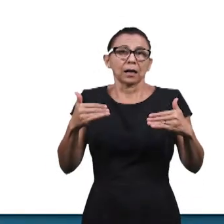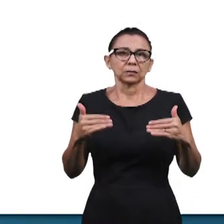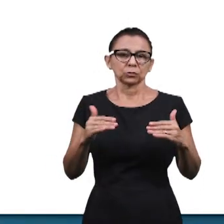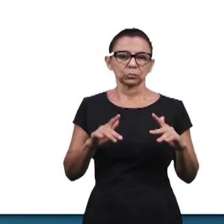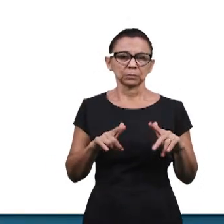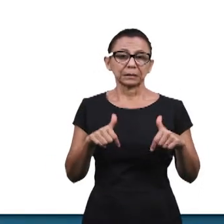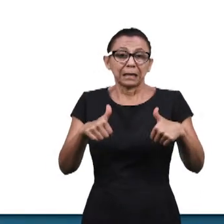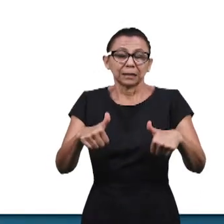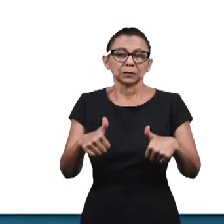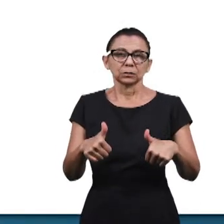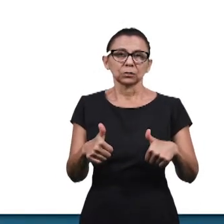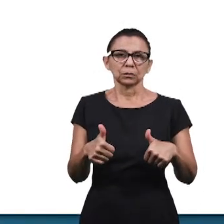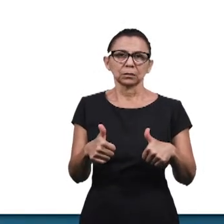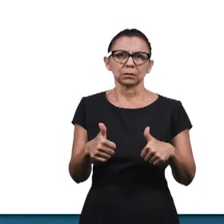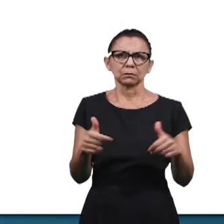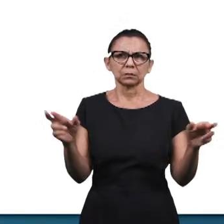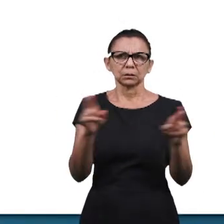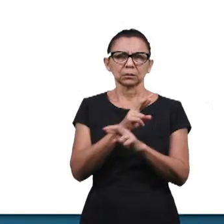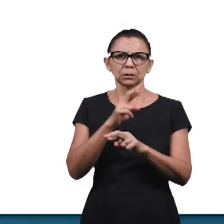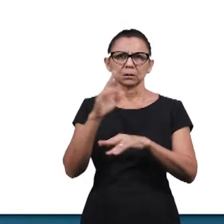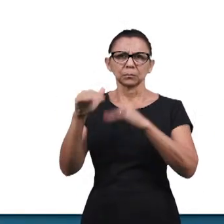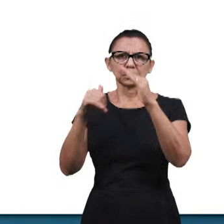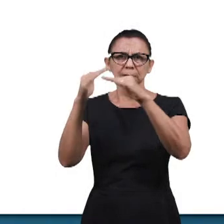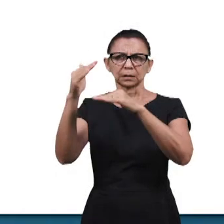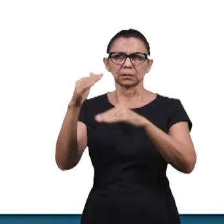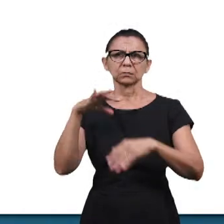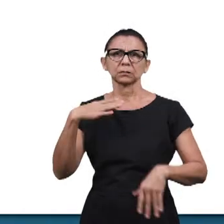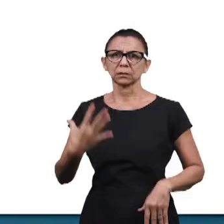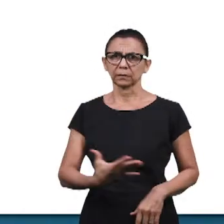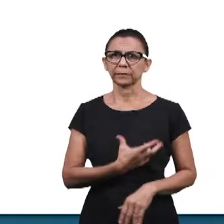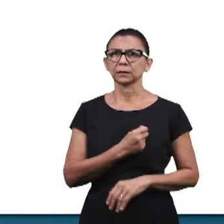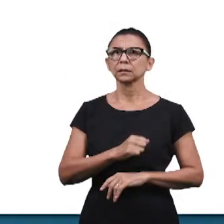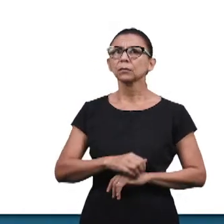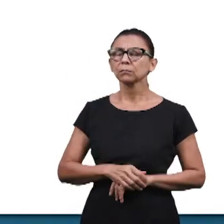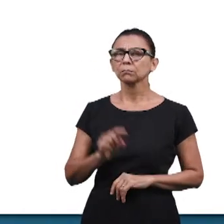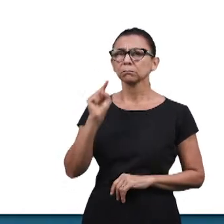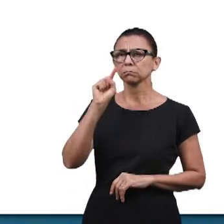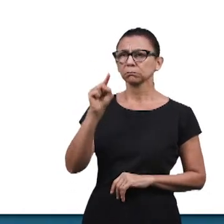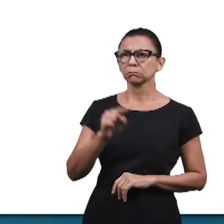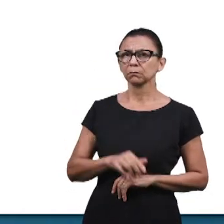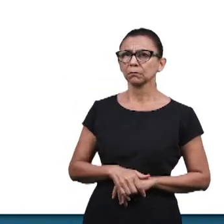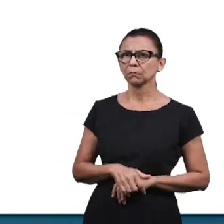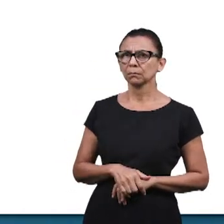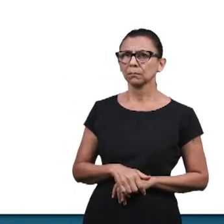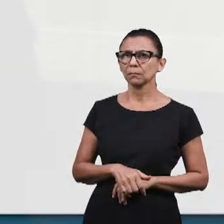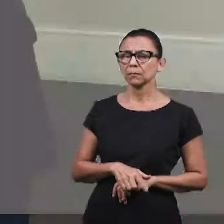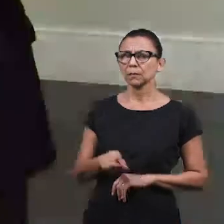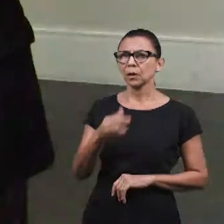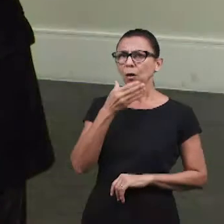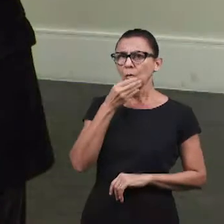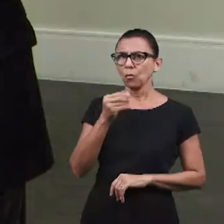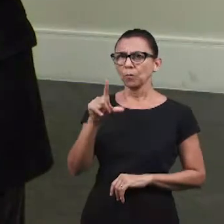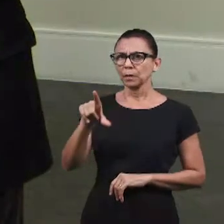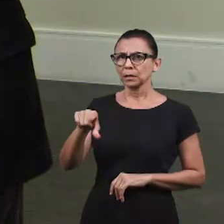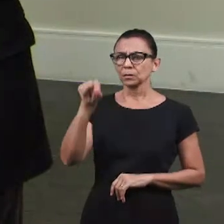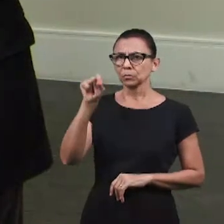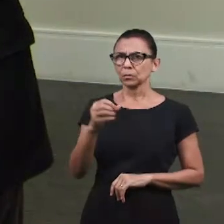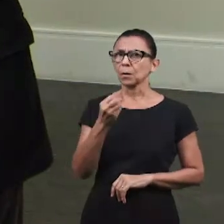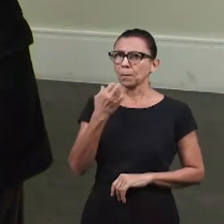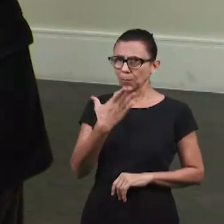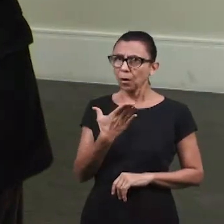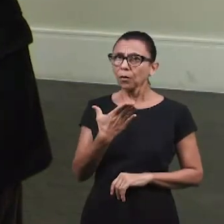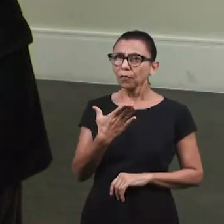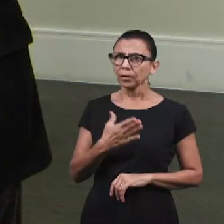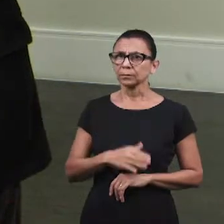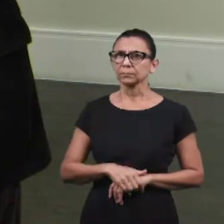de salvação? Outra pergunta, o homem fez um bom negócio? Sim. E quem vai nos dar essa